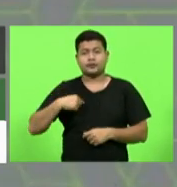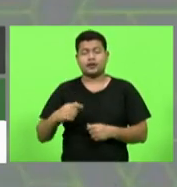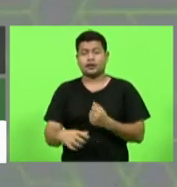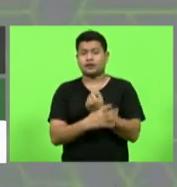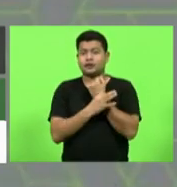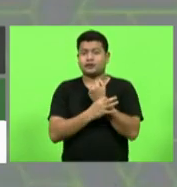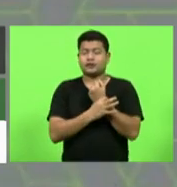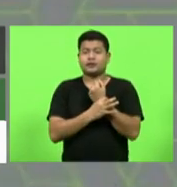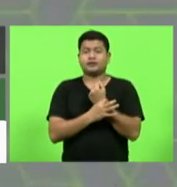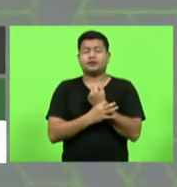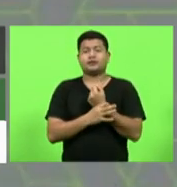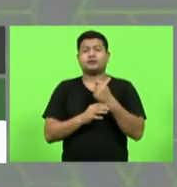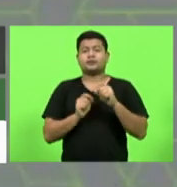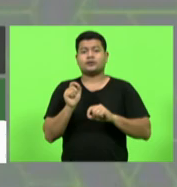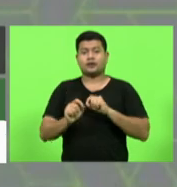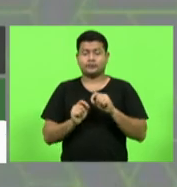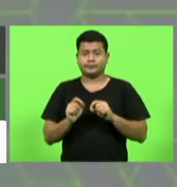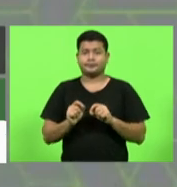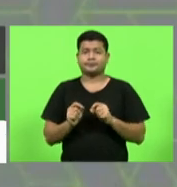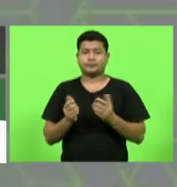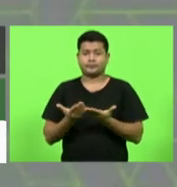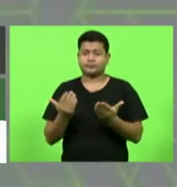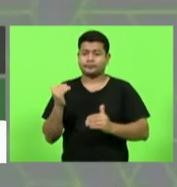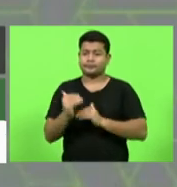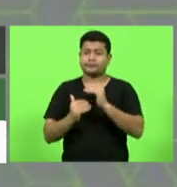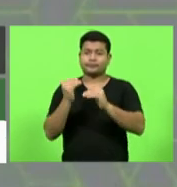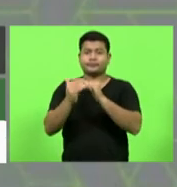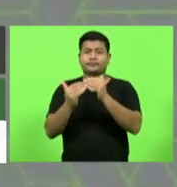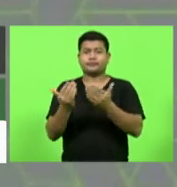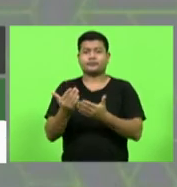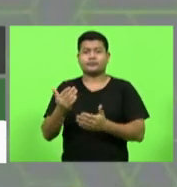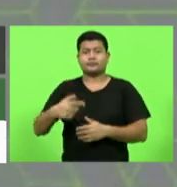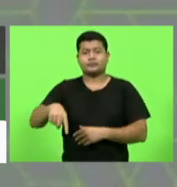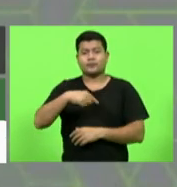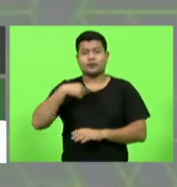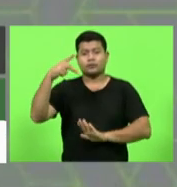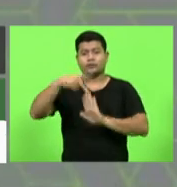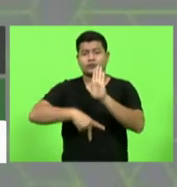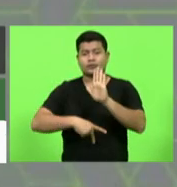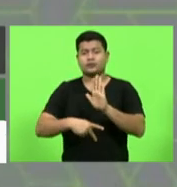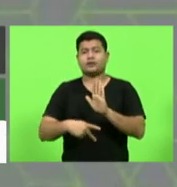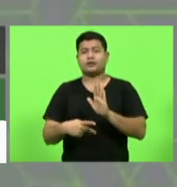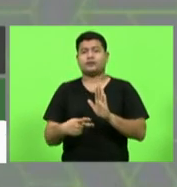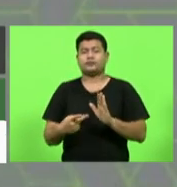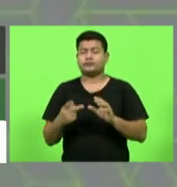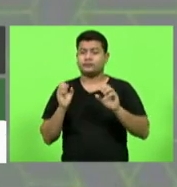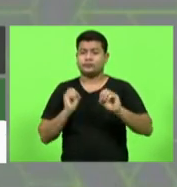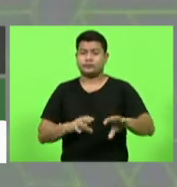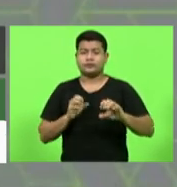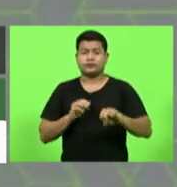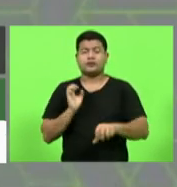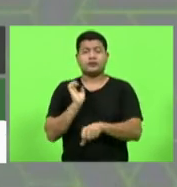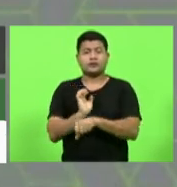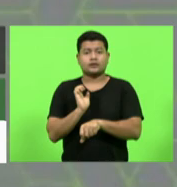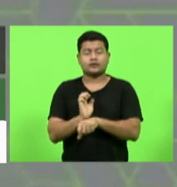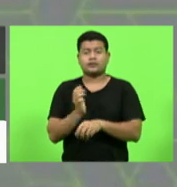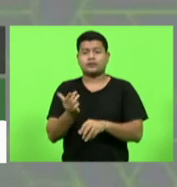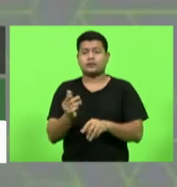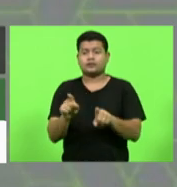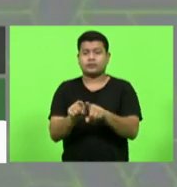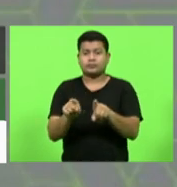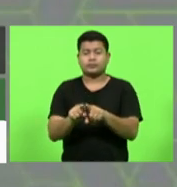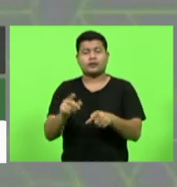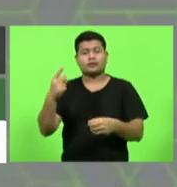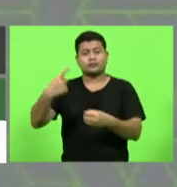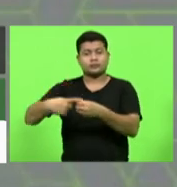dúvida nenhuma, né, o avanço dos nossos planos municipais de educação, do nosso plano estadual de educação, sempre vou lembrar deles,